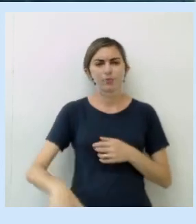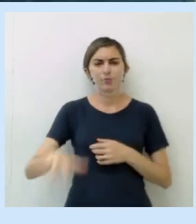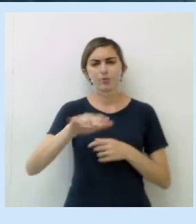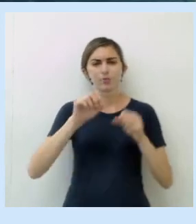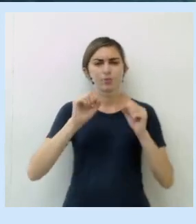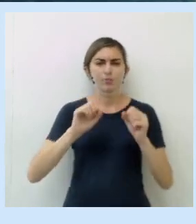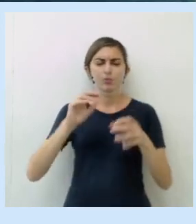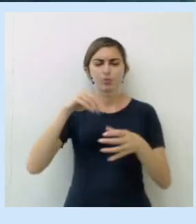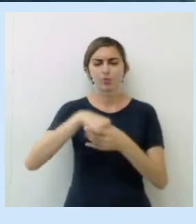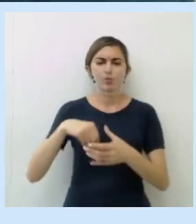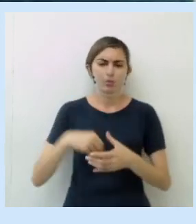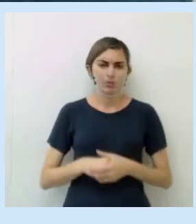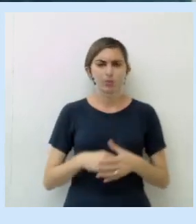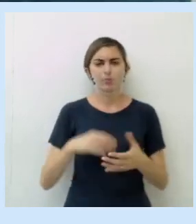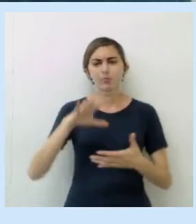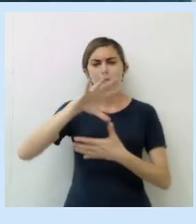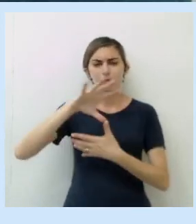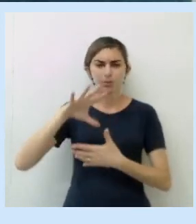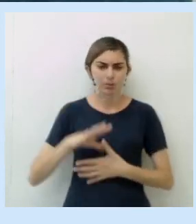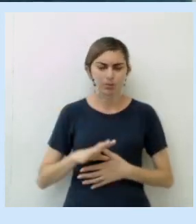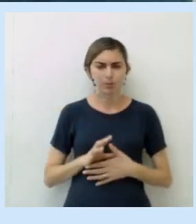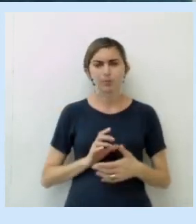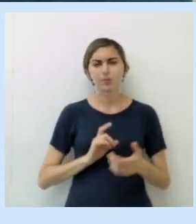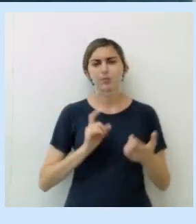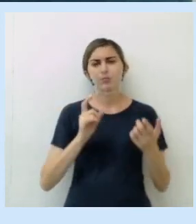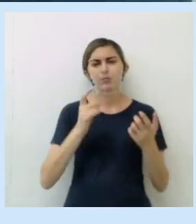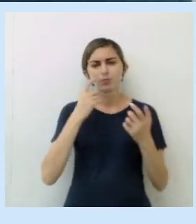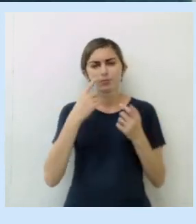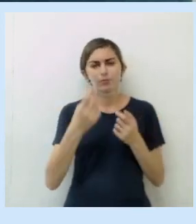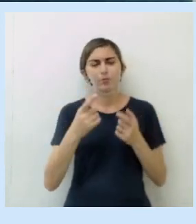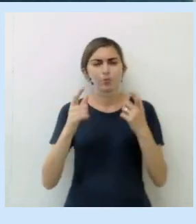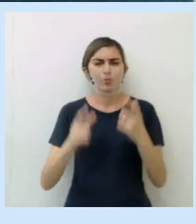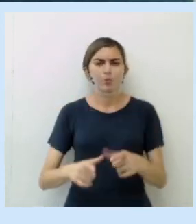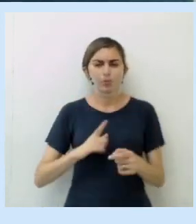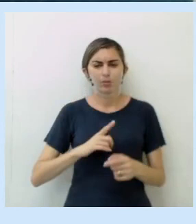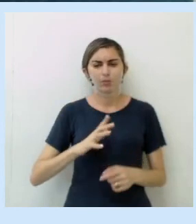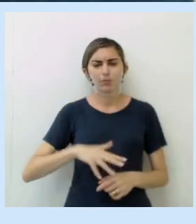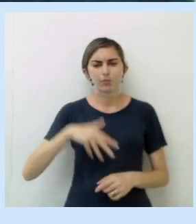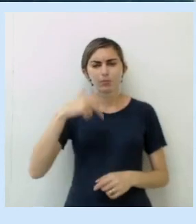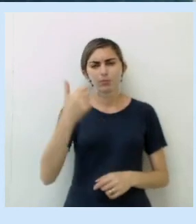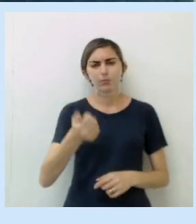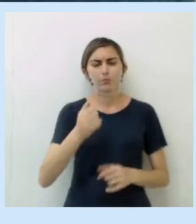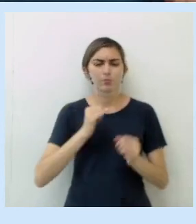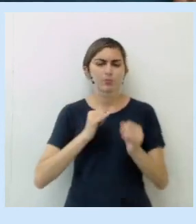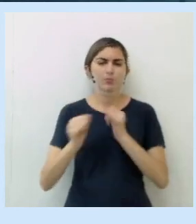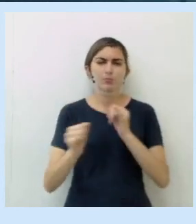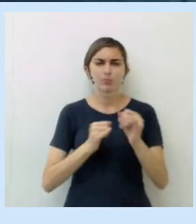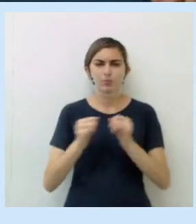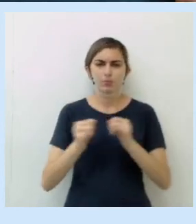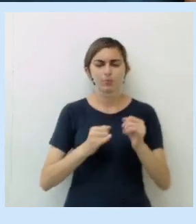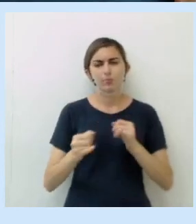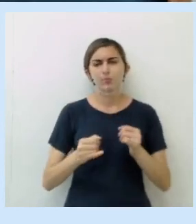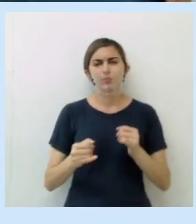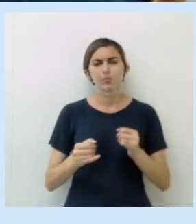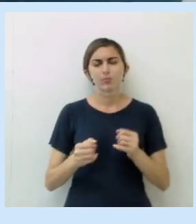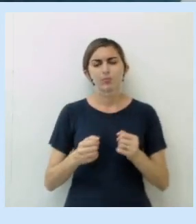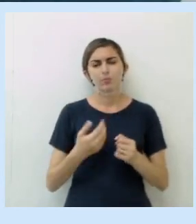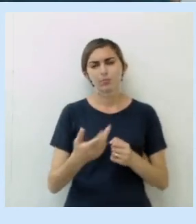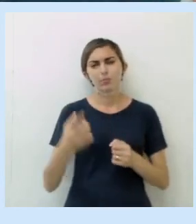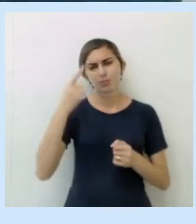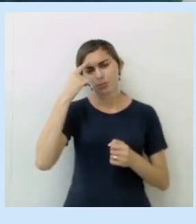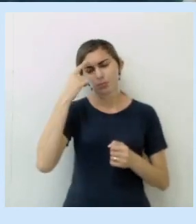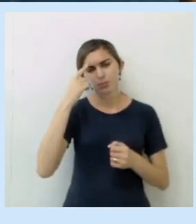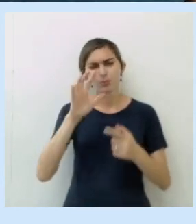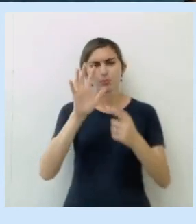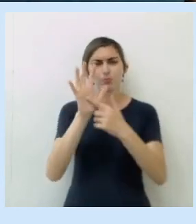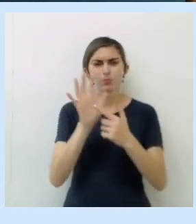sendo colocadas dentro dos mapas e solos, para ver onde a gente vai ter um melhoramento. Então a internet e a cartografia, imagem de